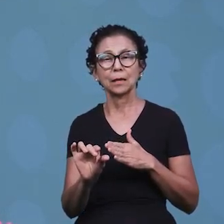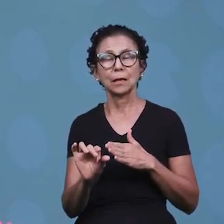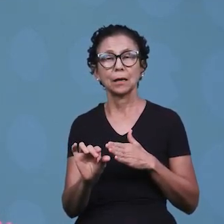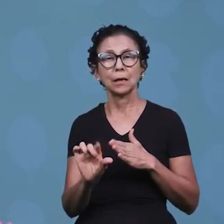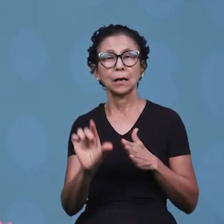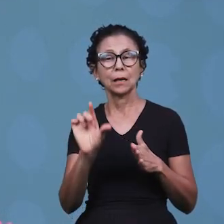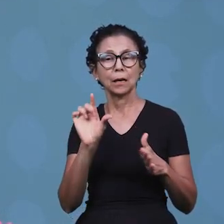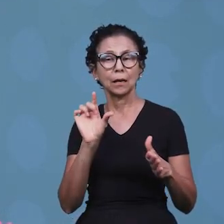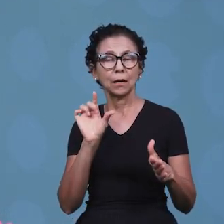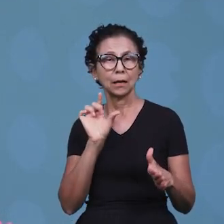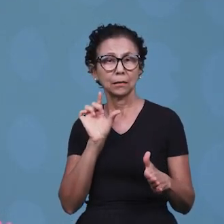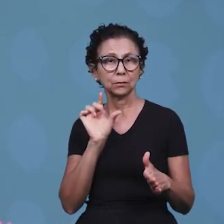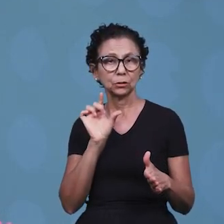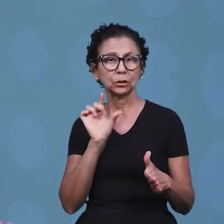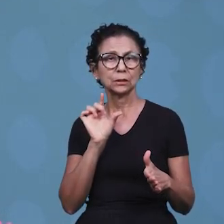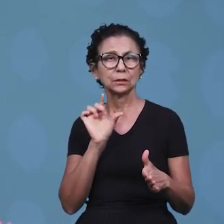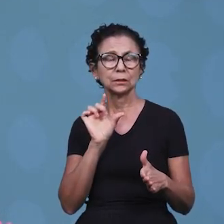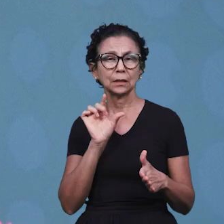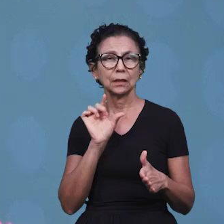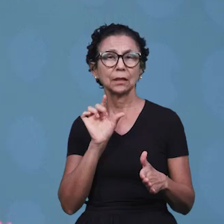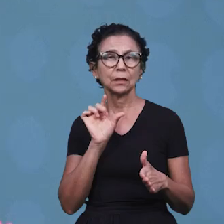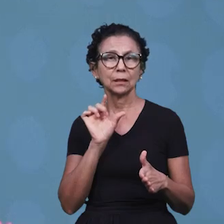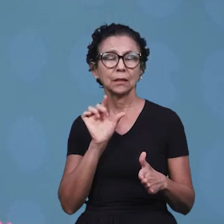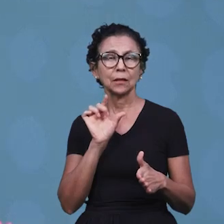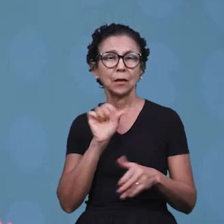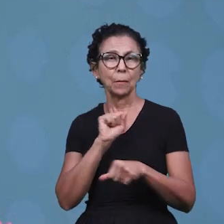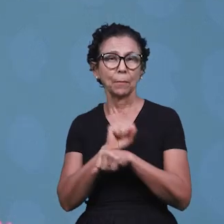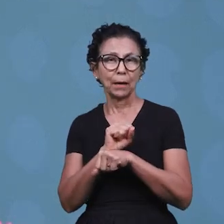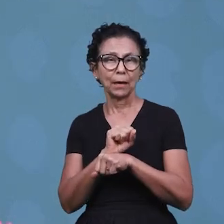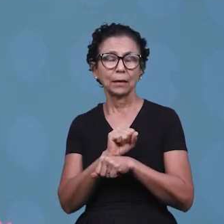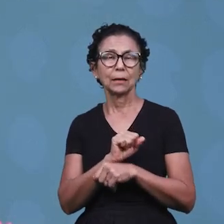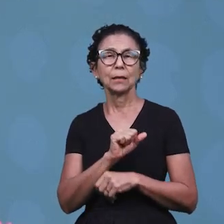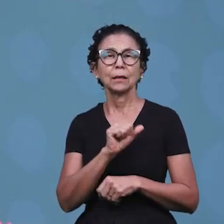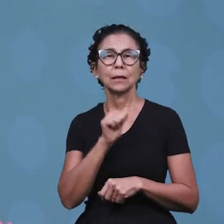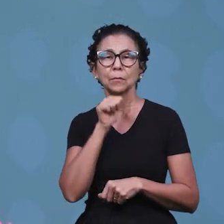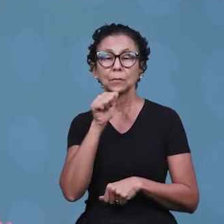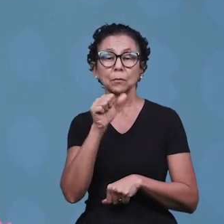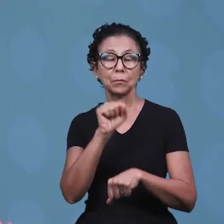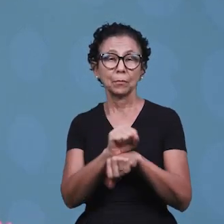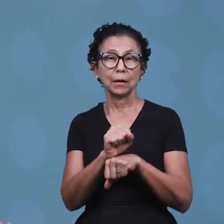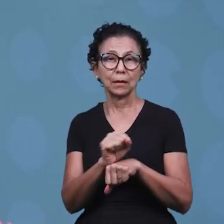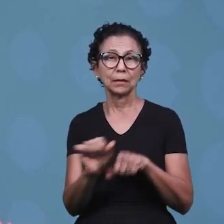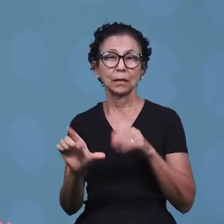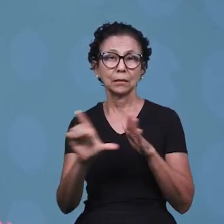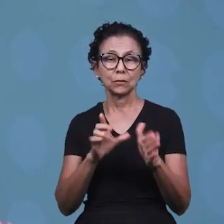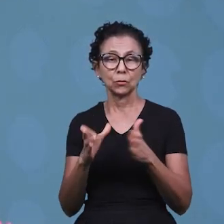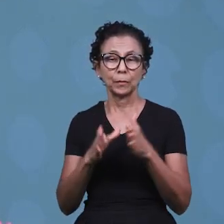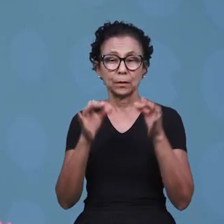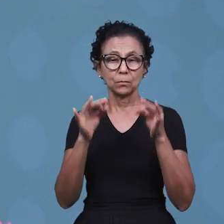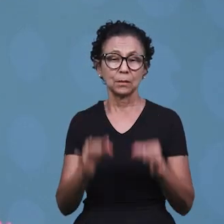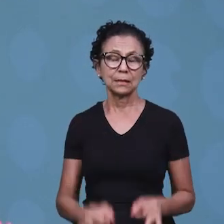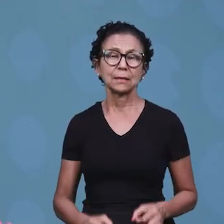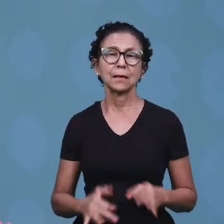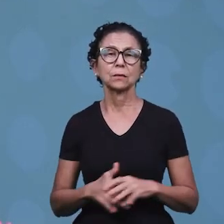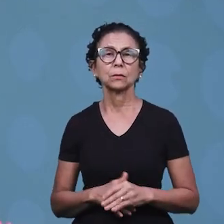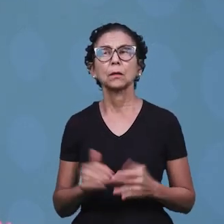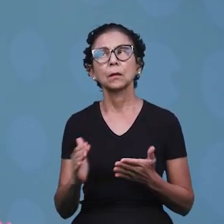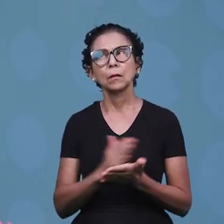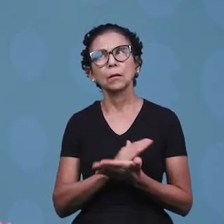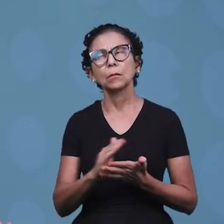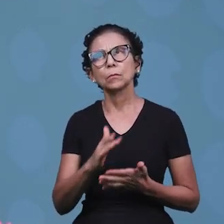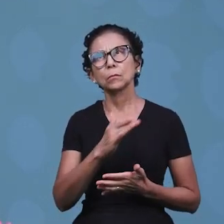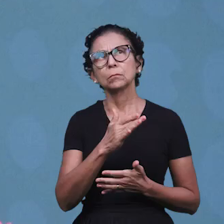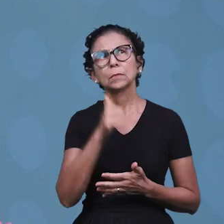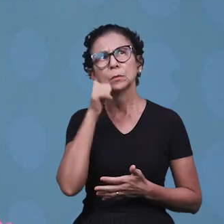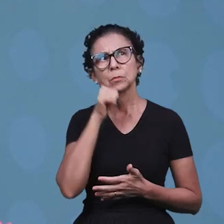exacerbados, a gente tem uma indicação aí de iniciar essa reposição. Porque algumas mulheres vão ter os sintomas, mas não